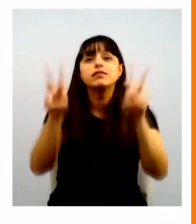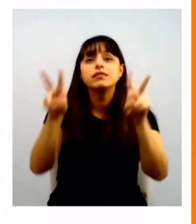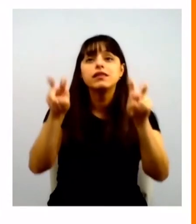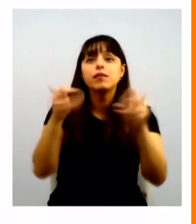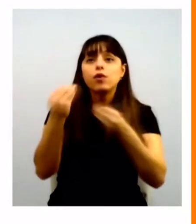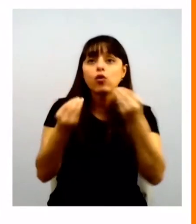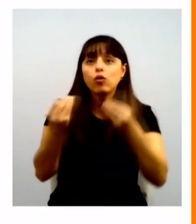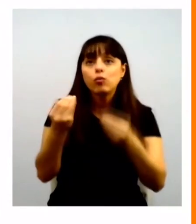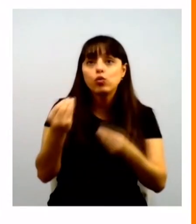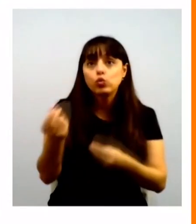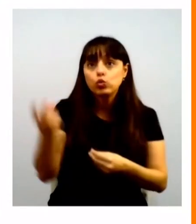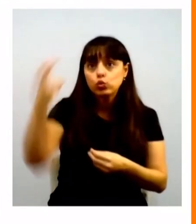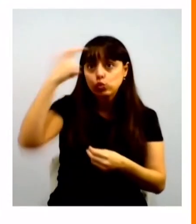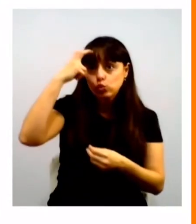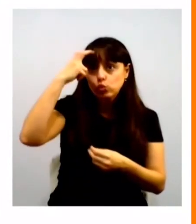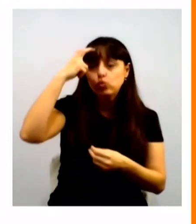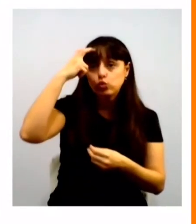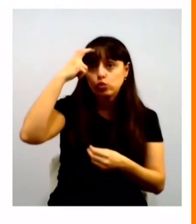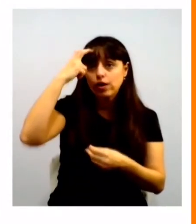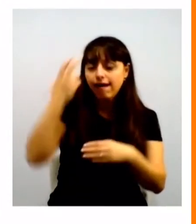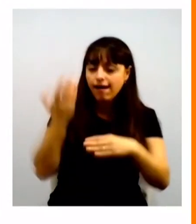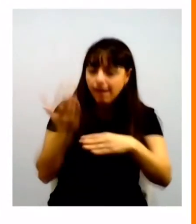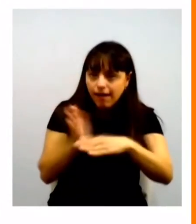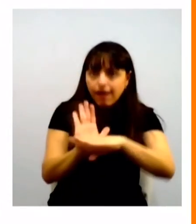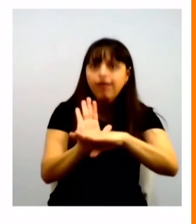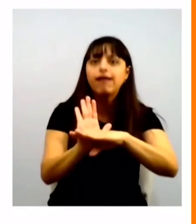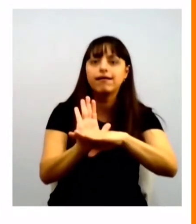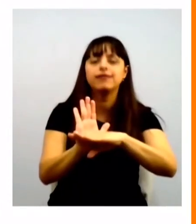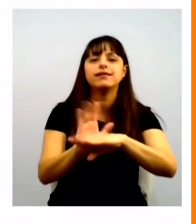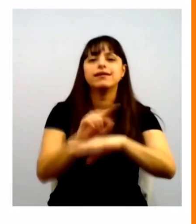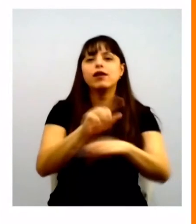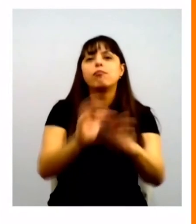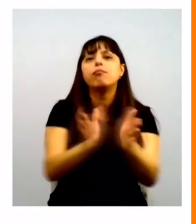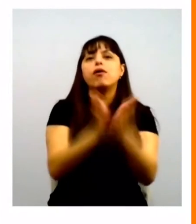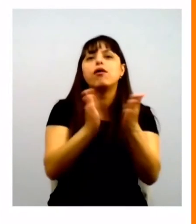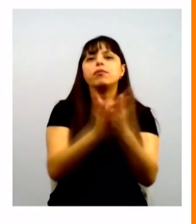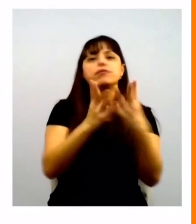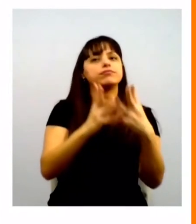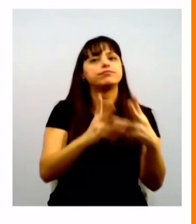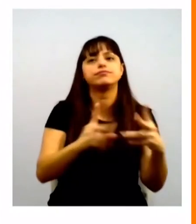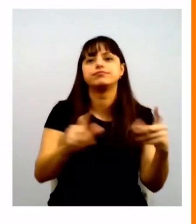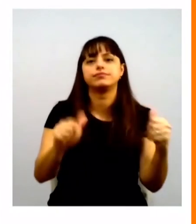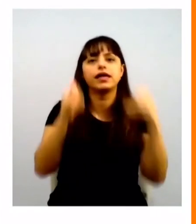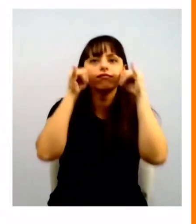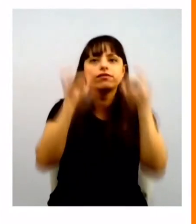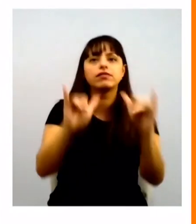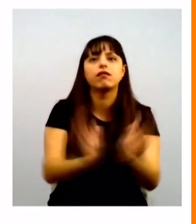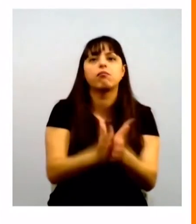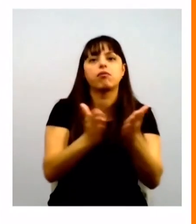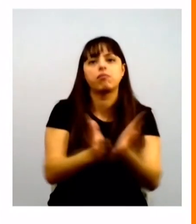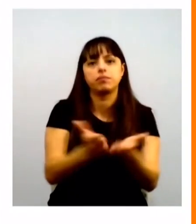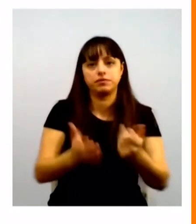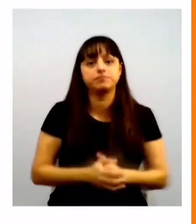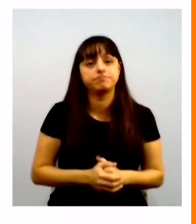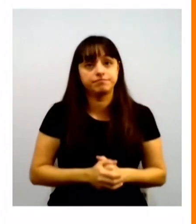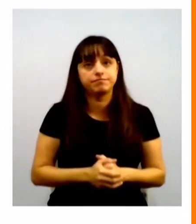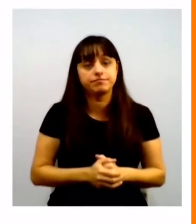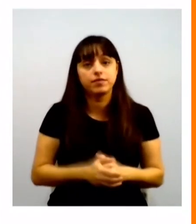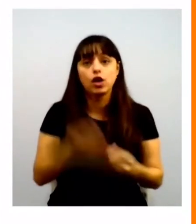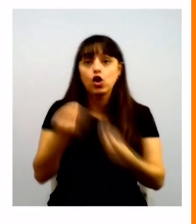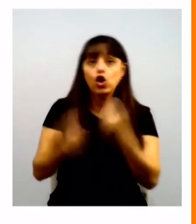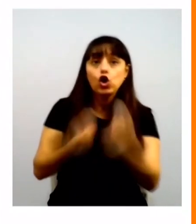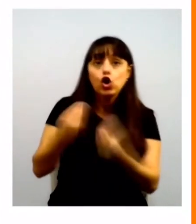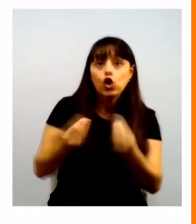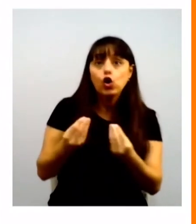como via para a erradicação da pobreza. A dimensão das capacidades culturais